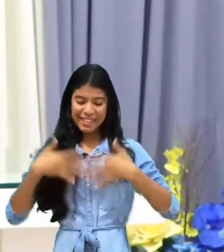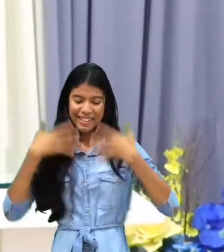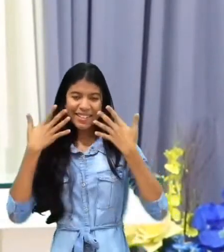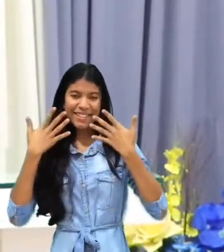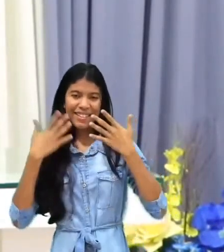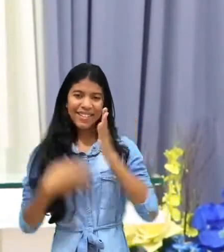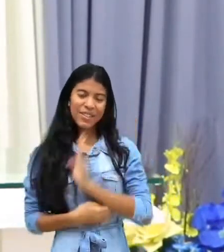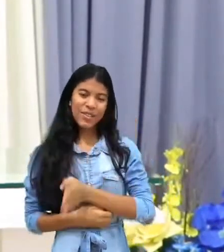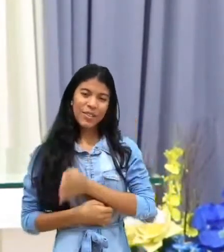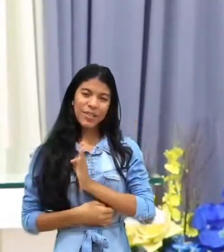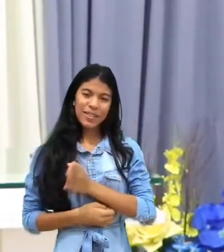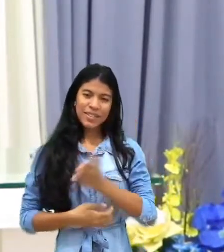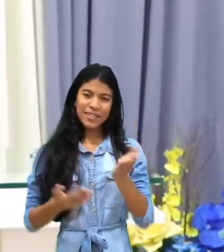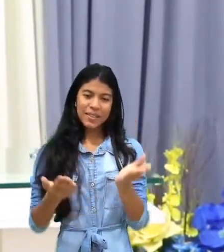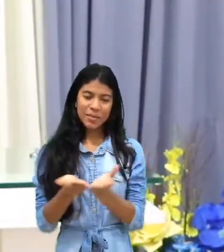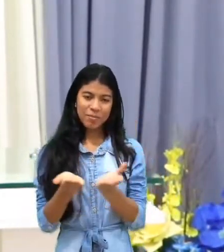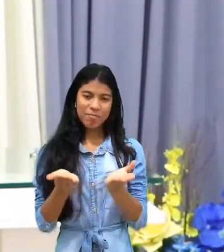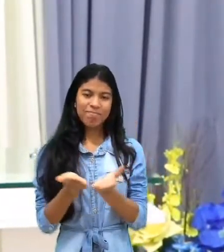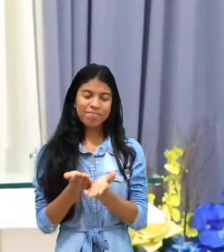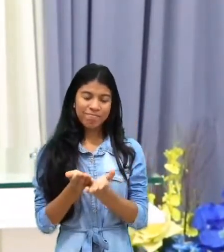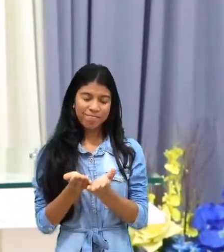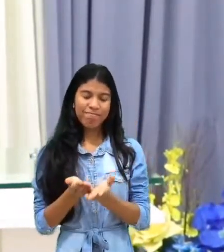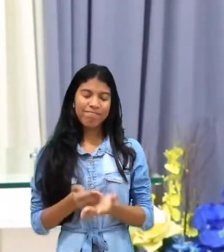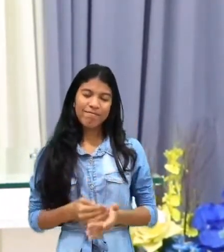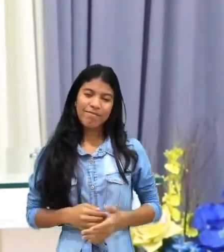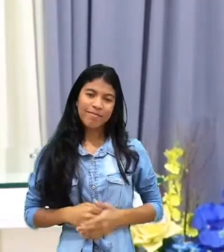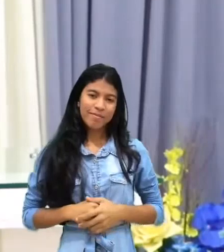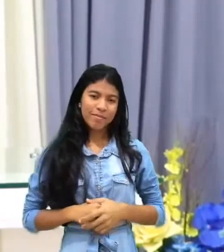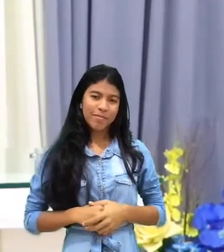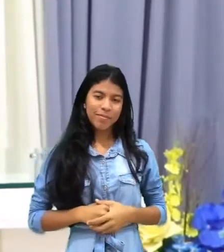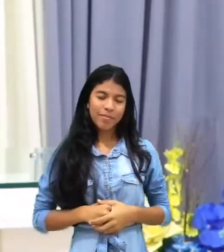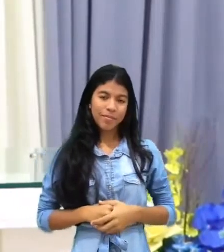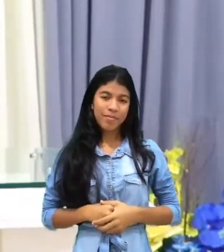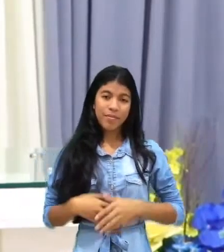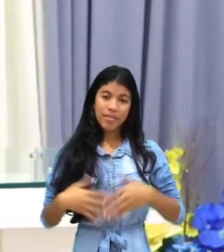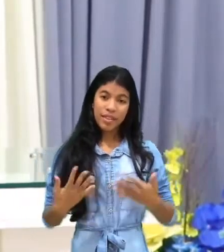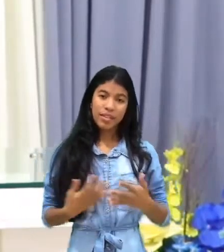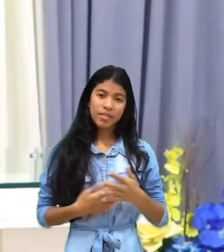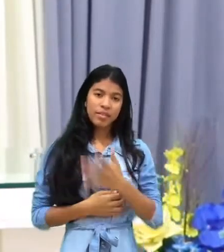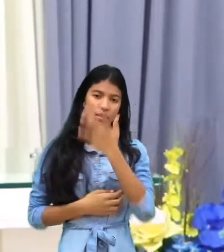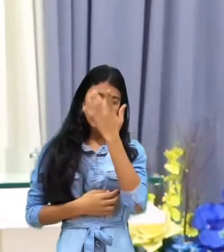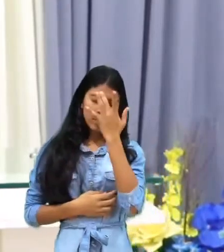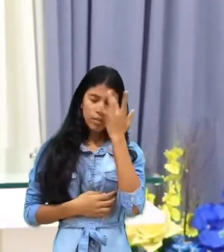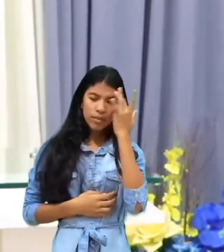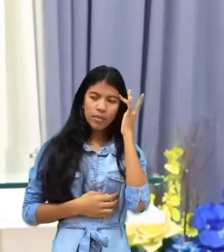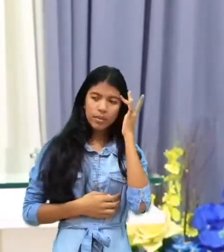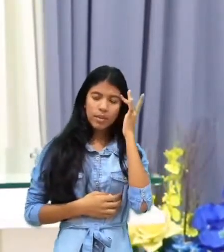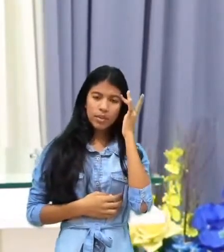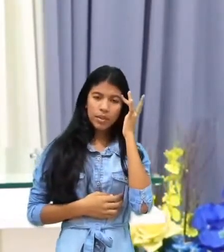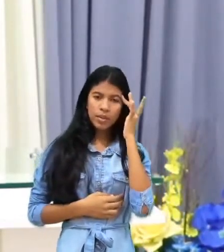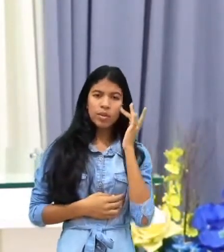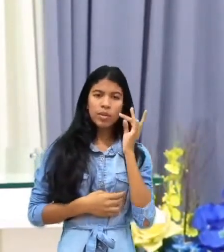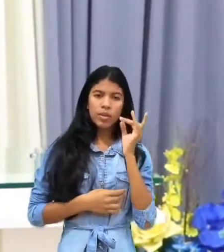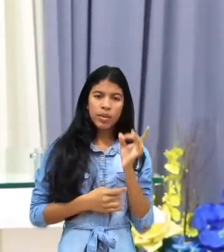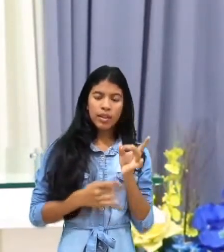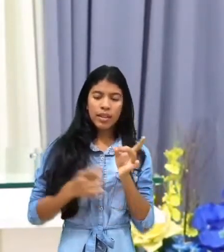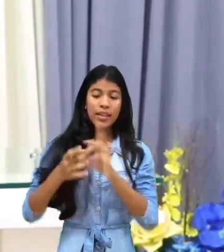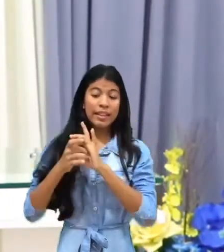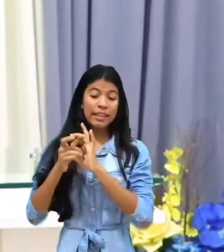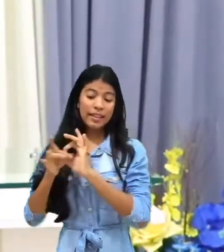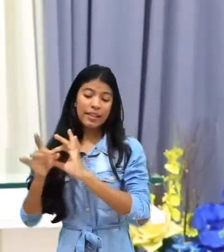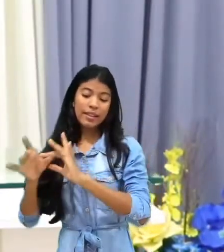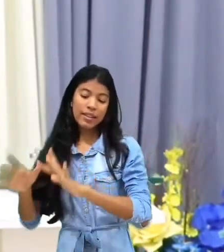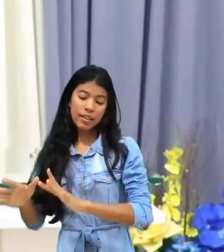do crente salvo. Aleluia. Por isso as pessoas deixam a sua casa,